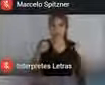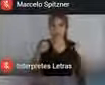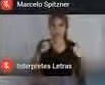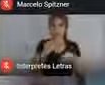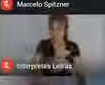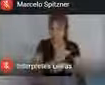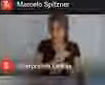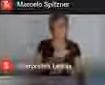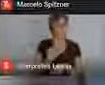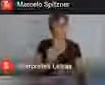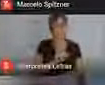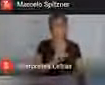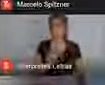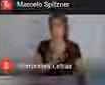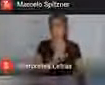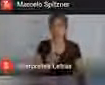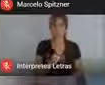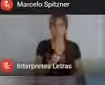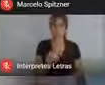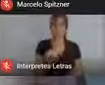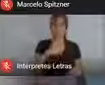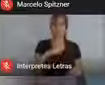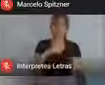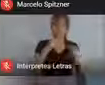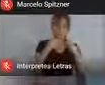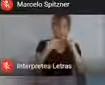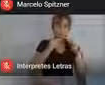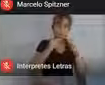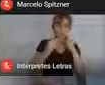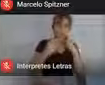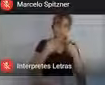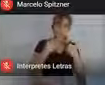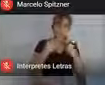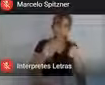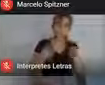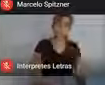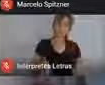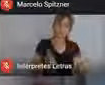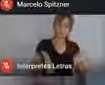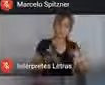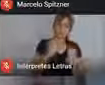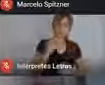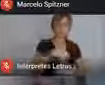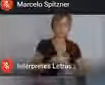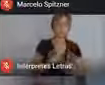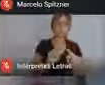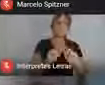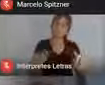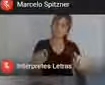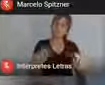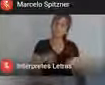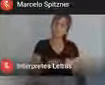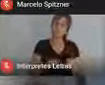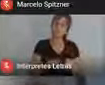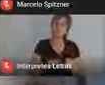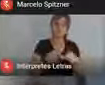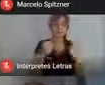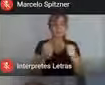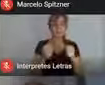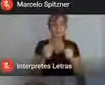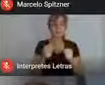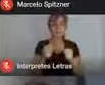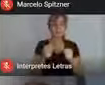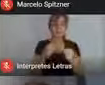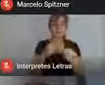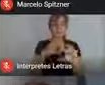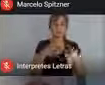sim as políticas linguísticas que favorecem, que estimulam, né? Mas a gente também precisamos nos colocar no nosso